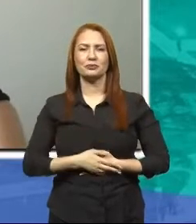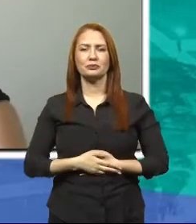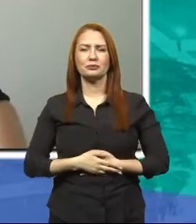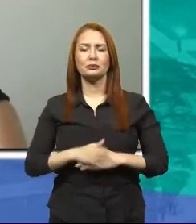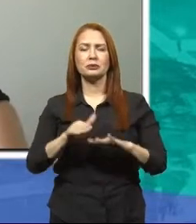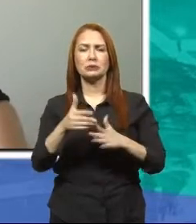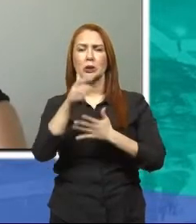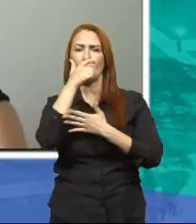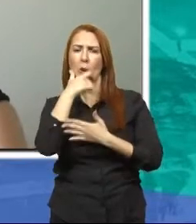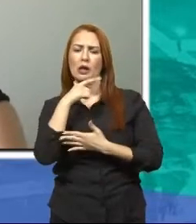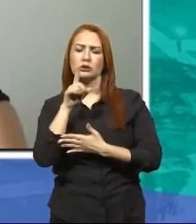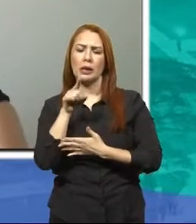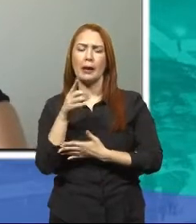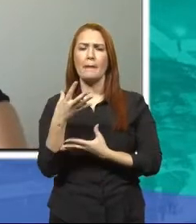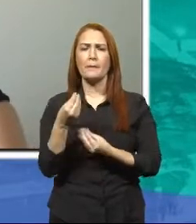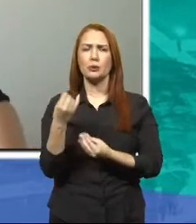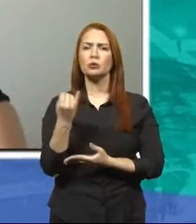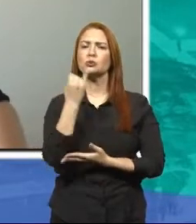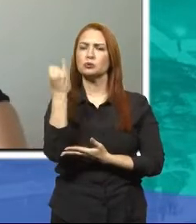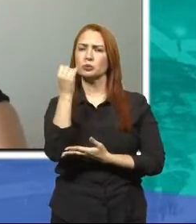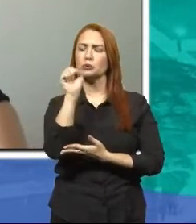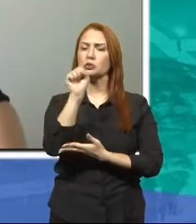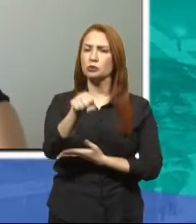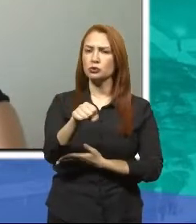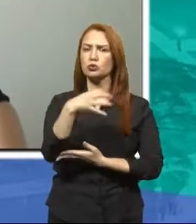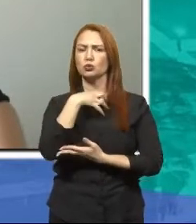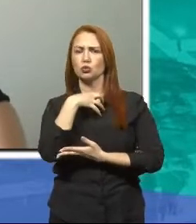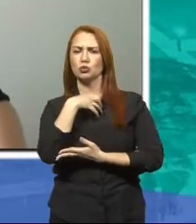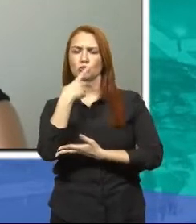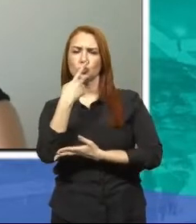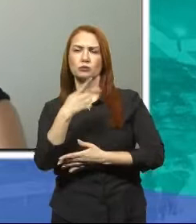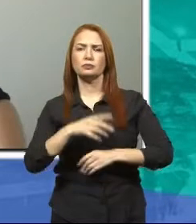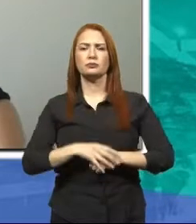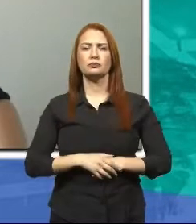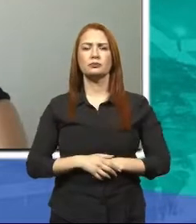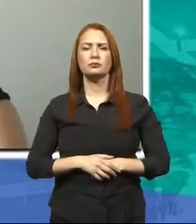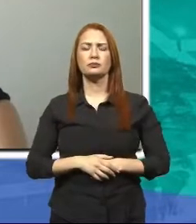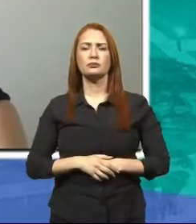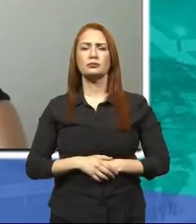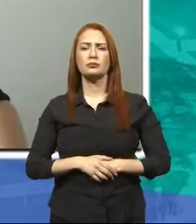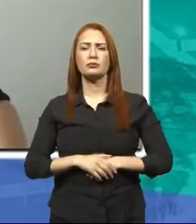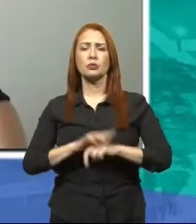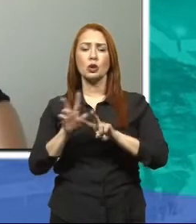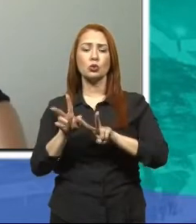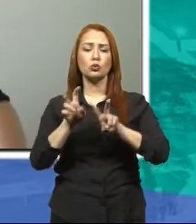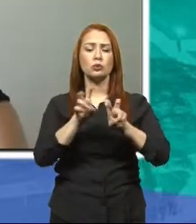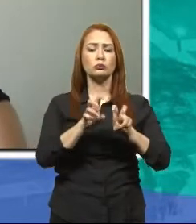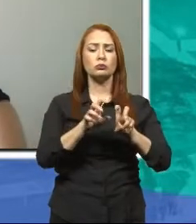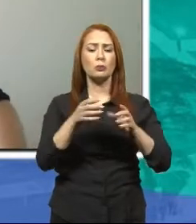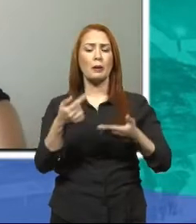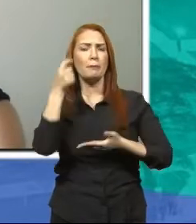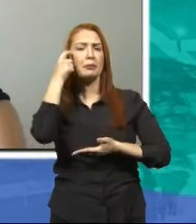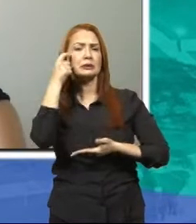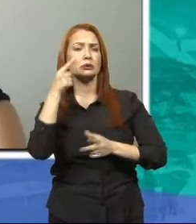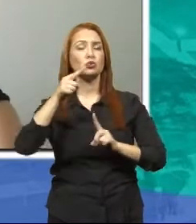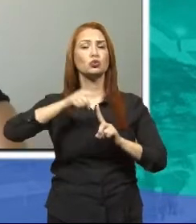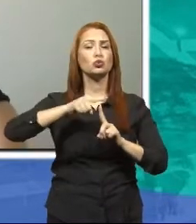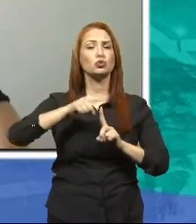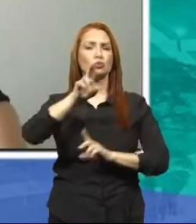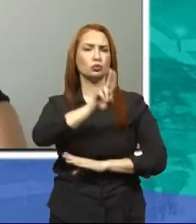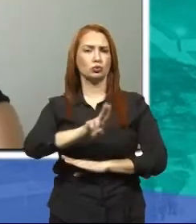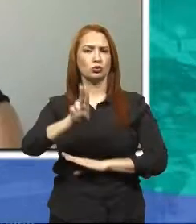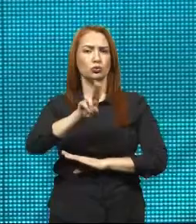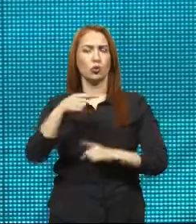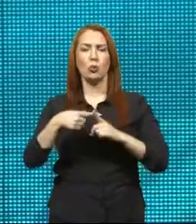muito importante essa sua colocação a respeito do tipo de uso, né? Dependendo do